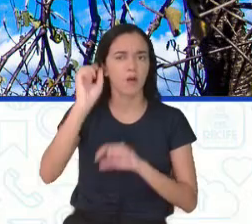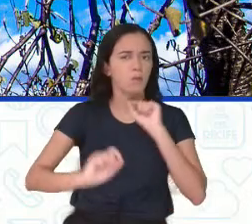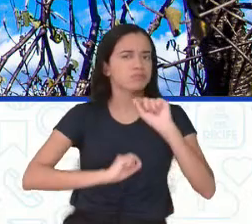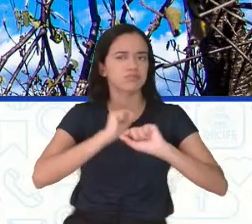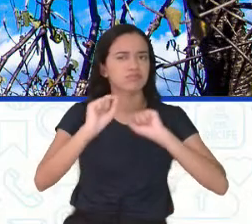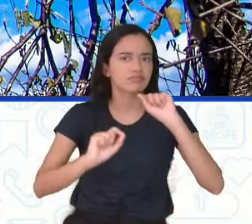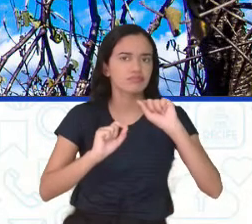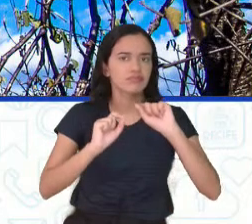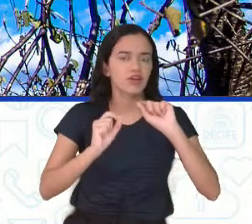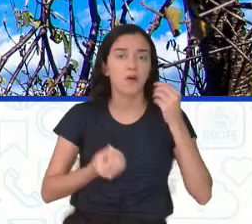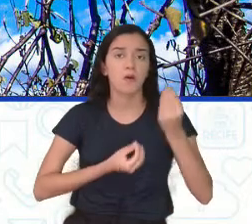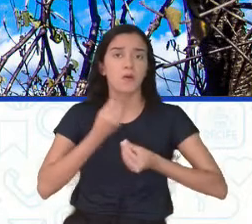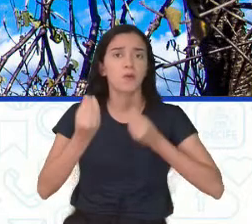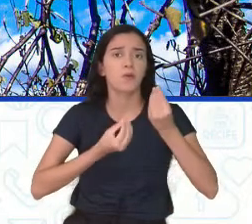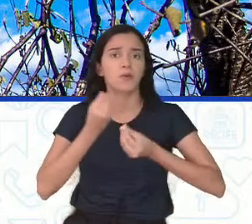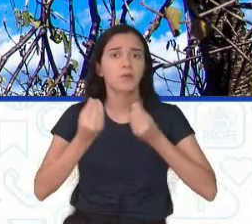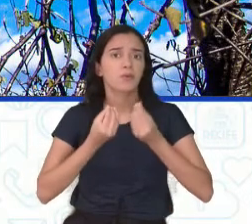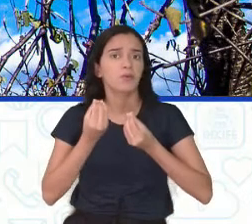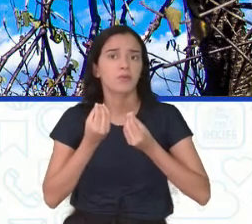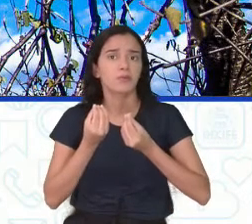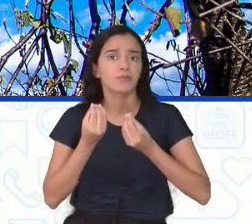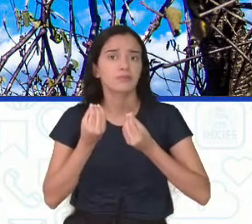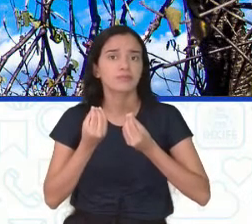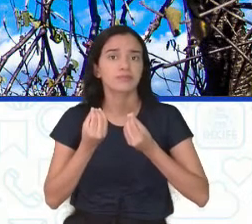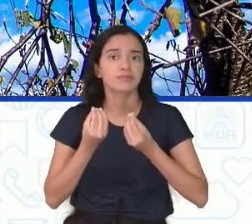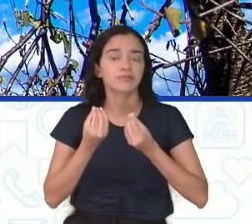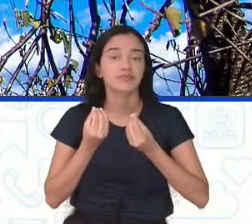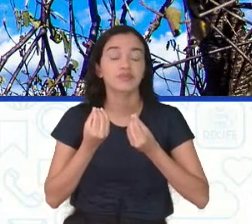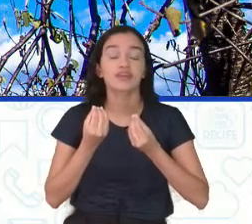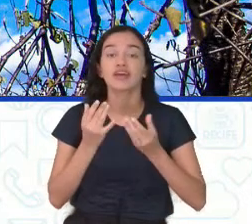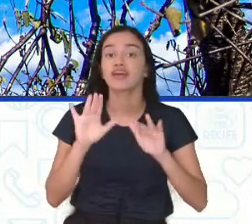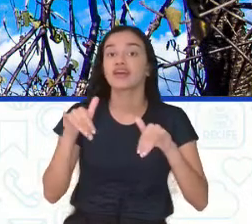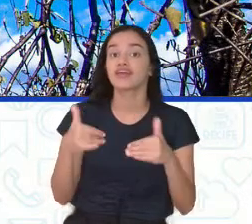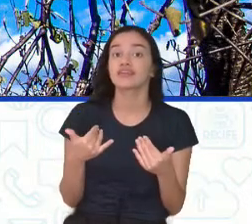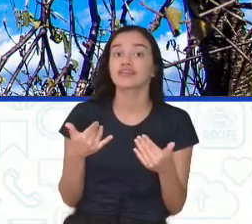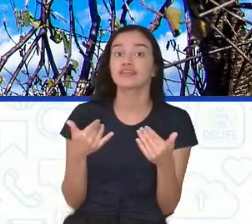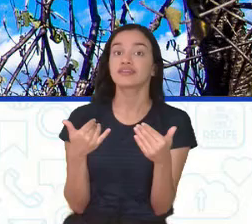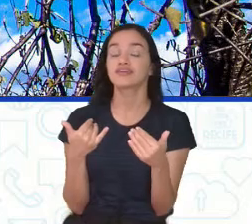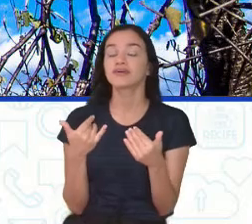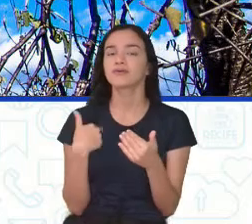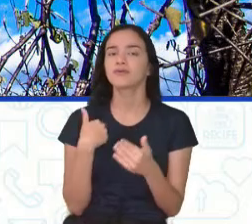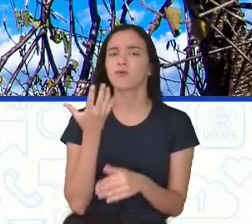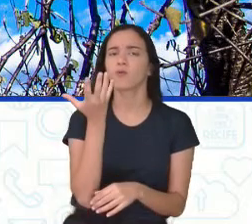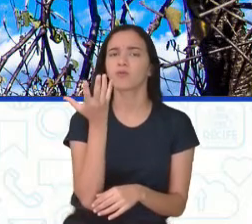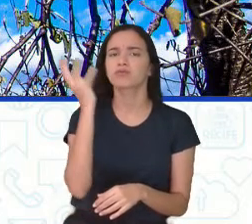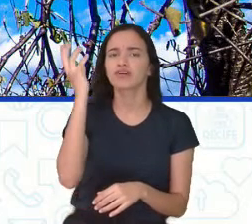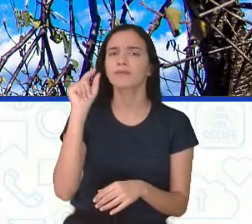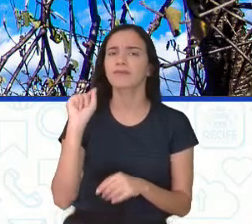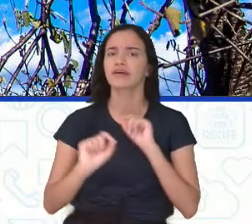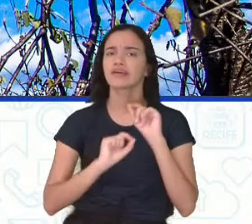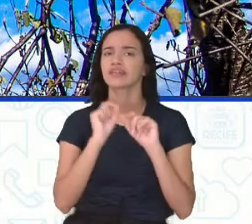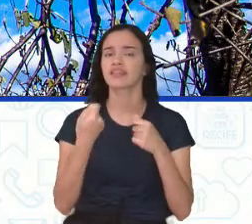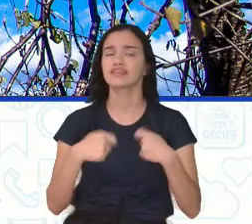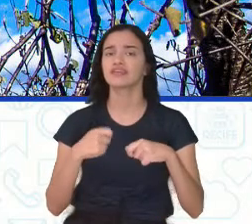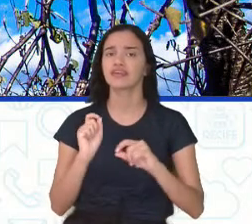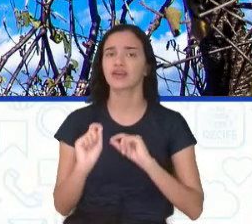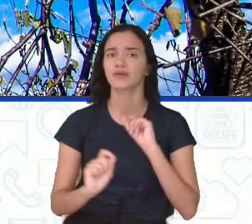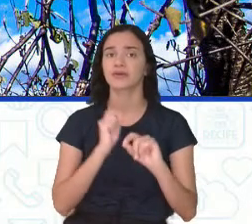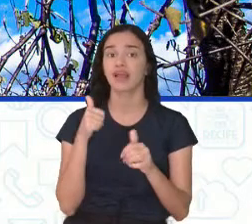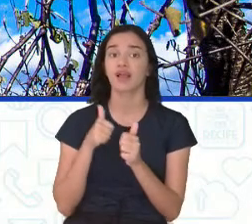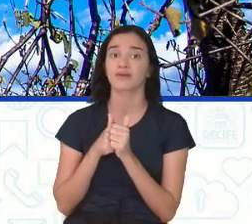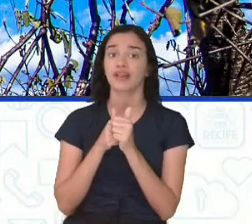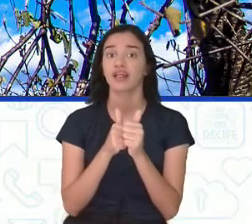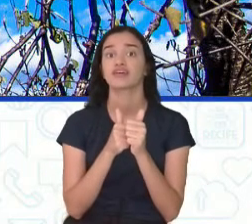clima? Como é que a gente vai estabelecer o clima? Para determinar o clima, é necessário o acompanhamento